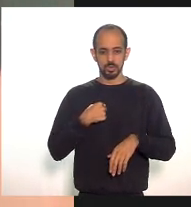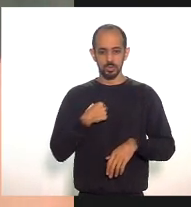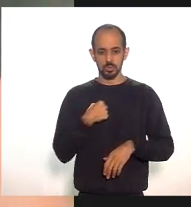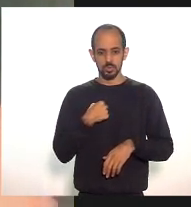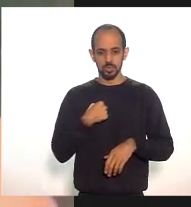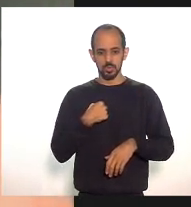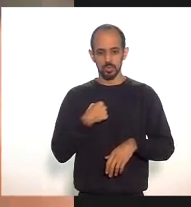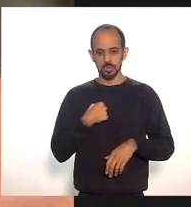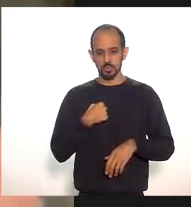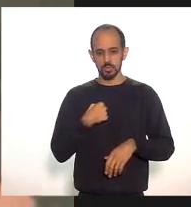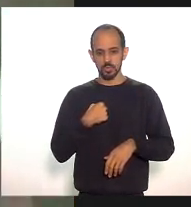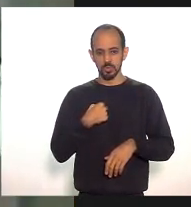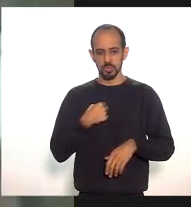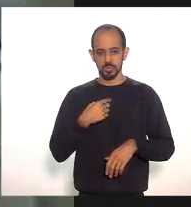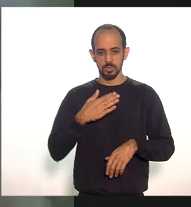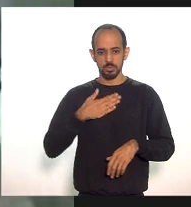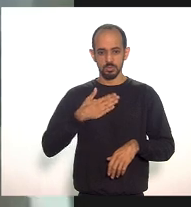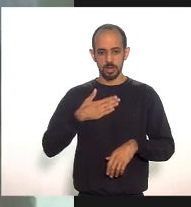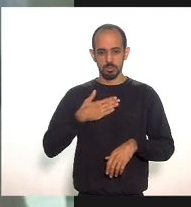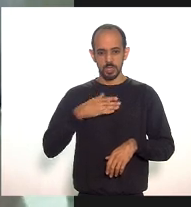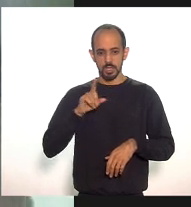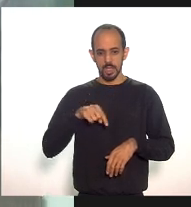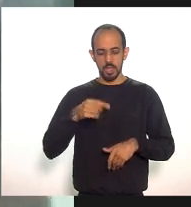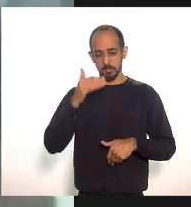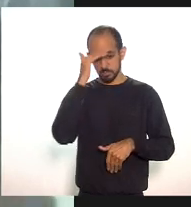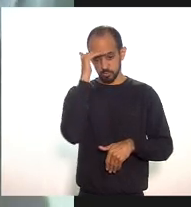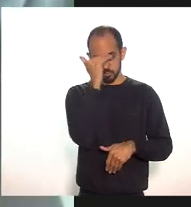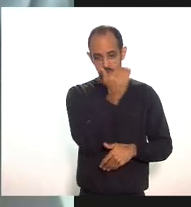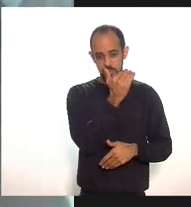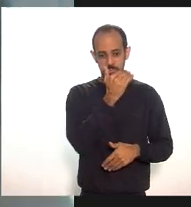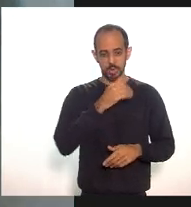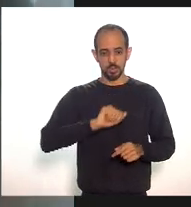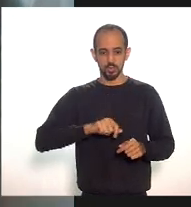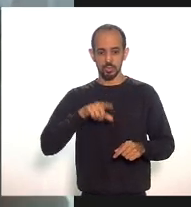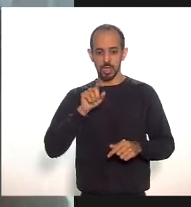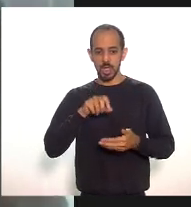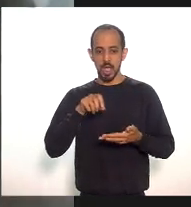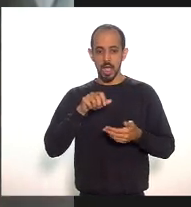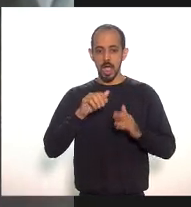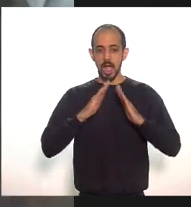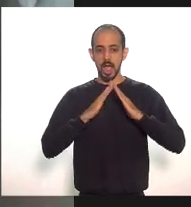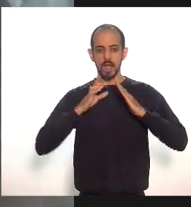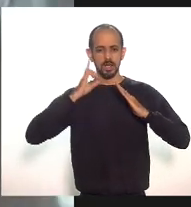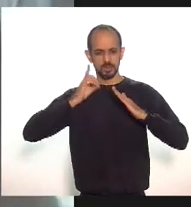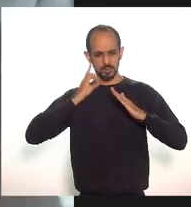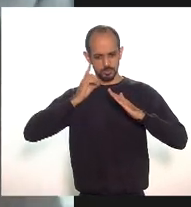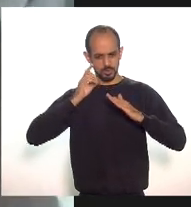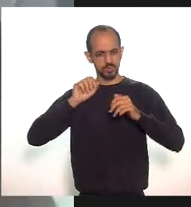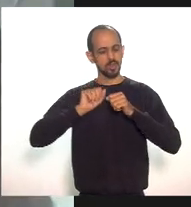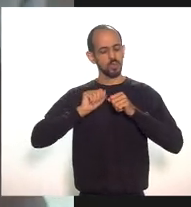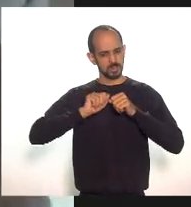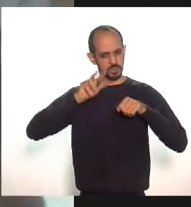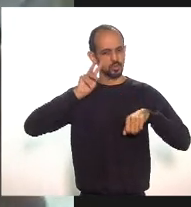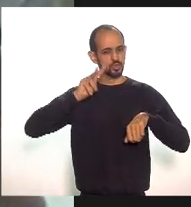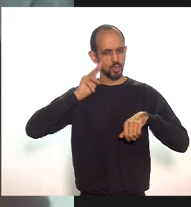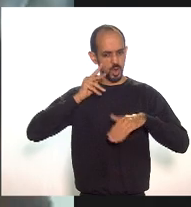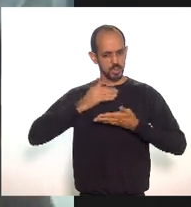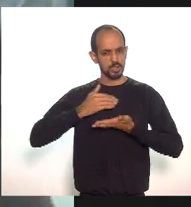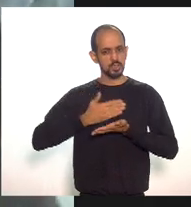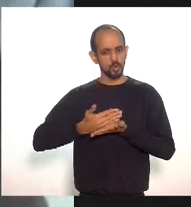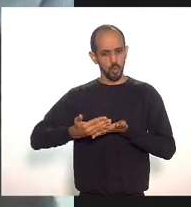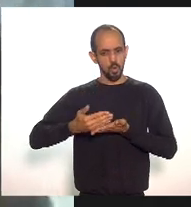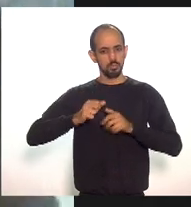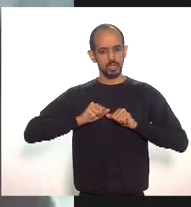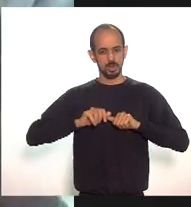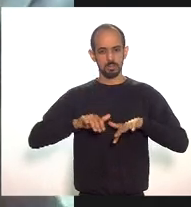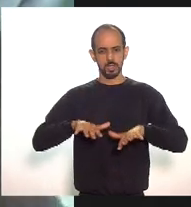chamo de uma dose de respeito da realidade é Assembleia Legislativa tem feito história desde o início da pandemia eu